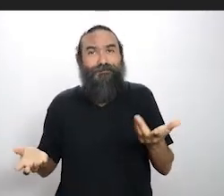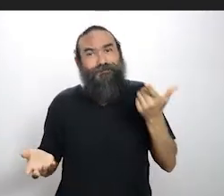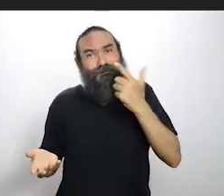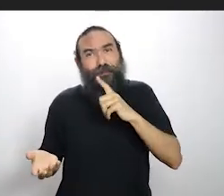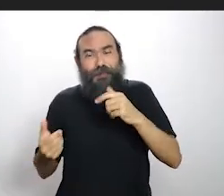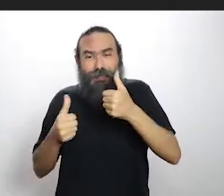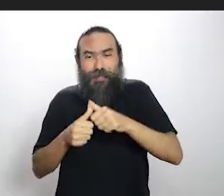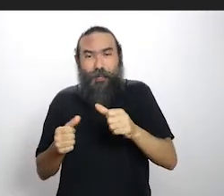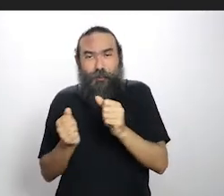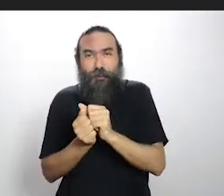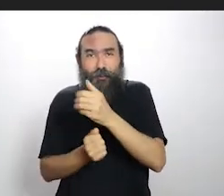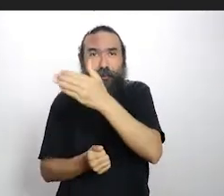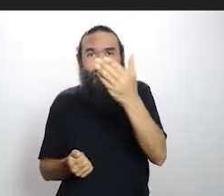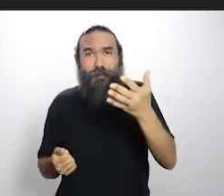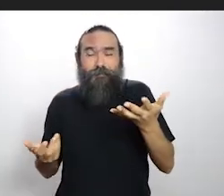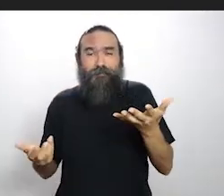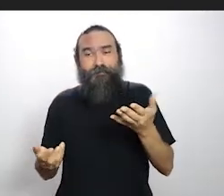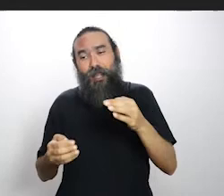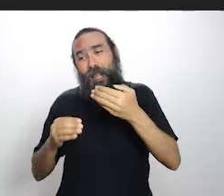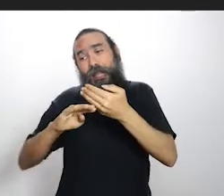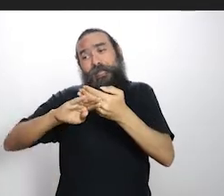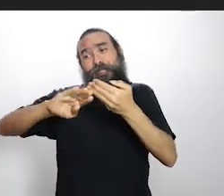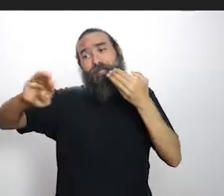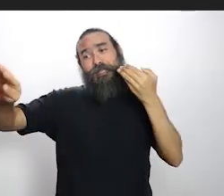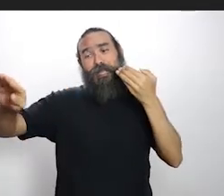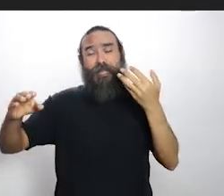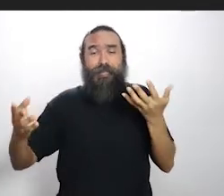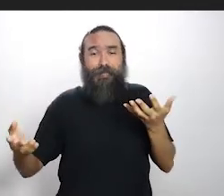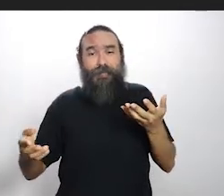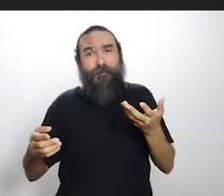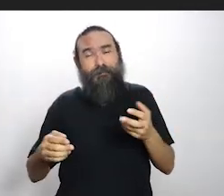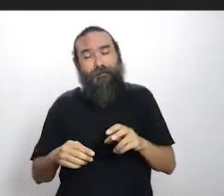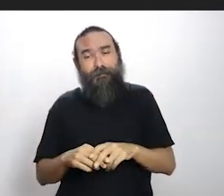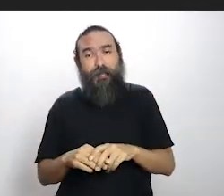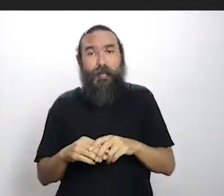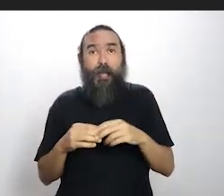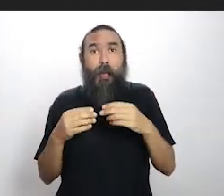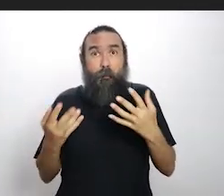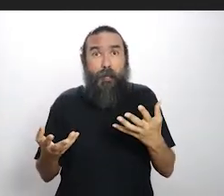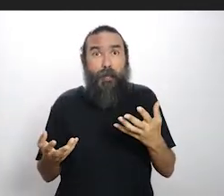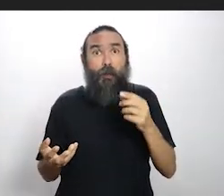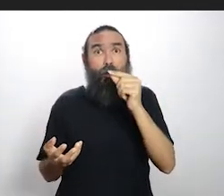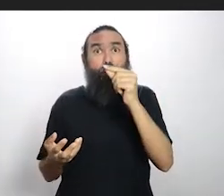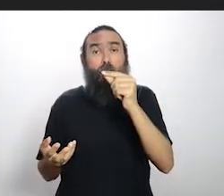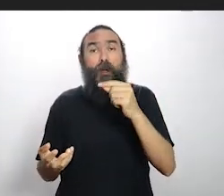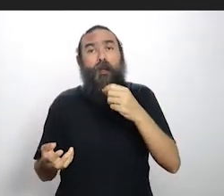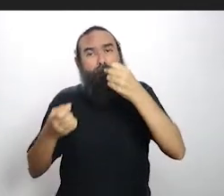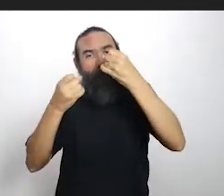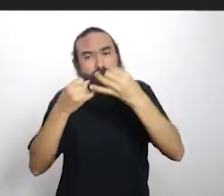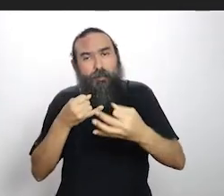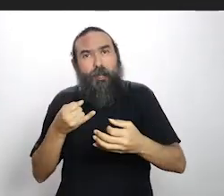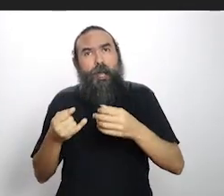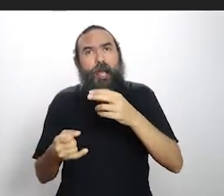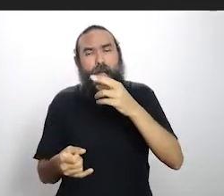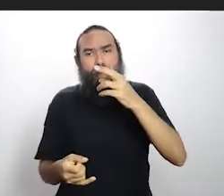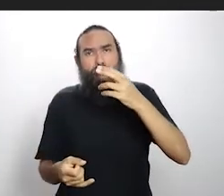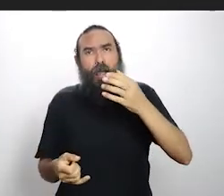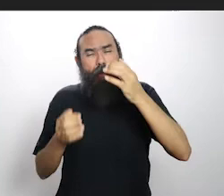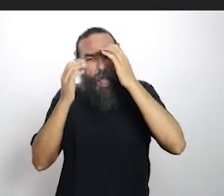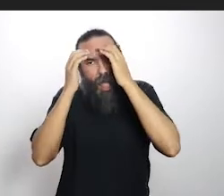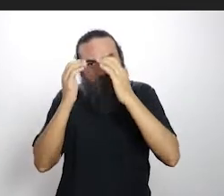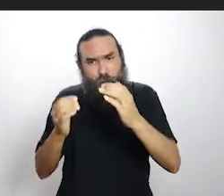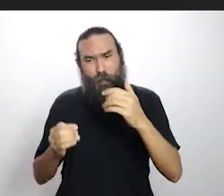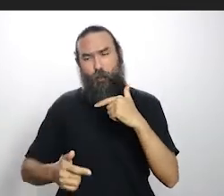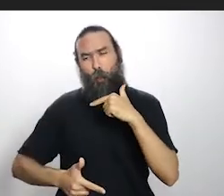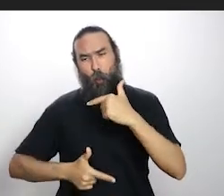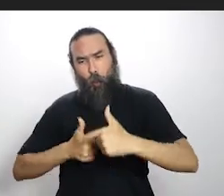à luta indígena no nosso país, o quanto a nossa atuação em conjunto é fundamental, é importante